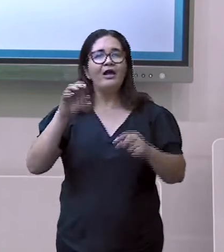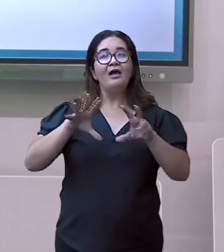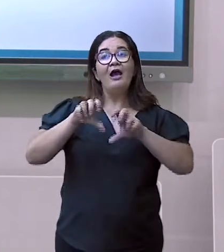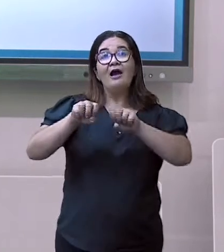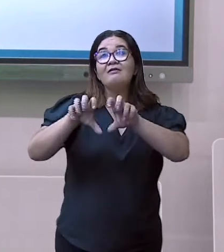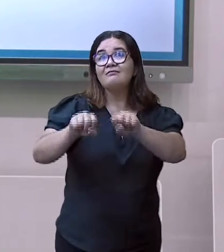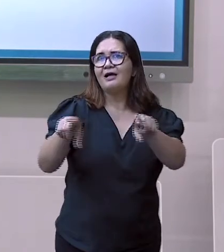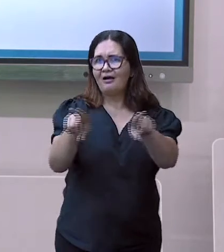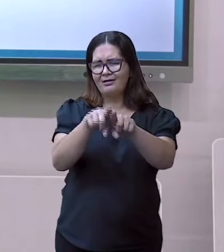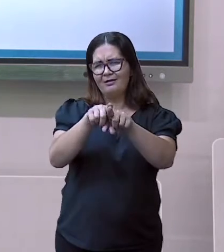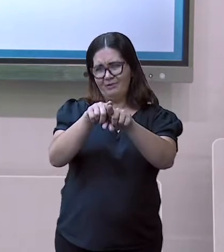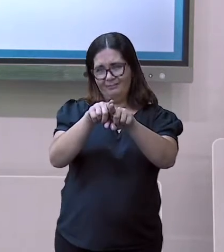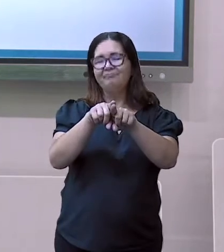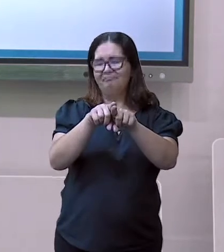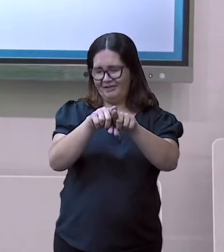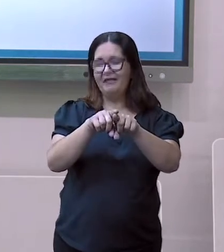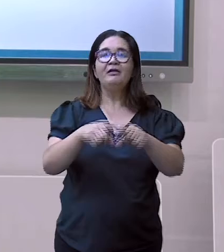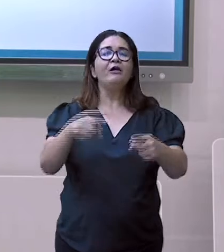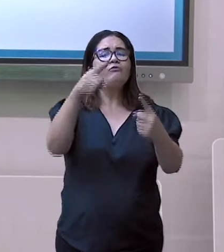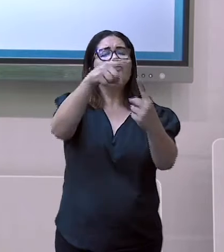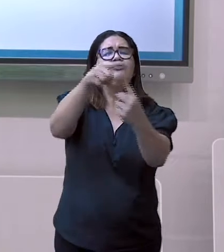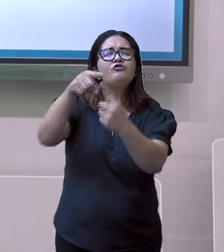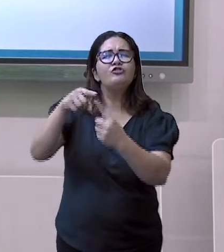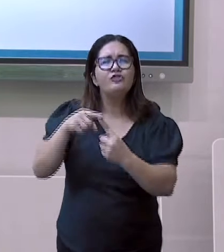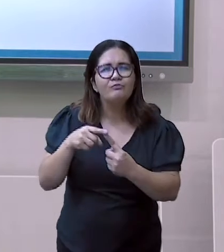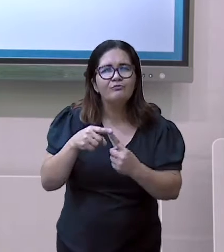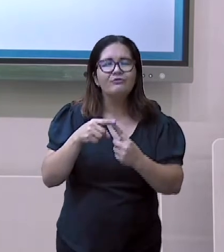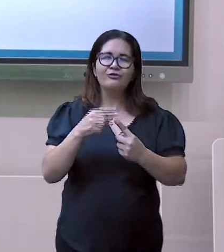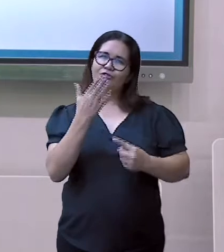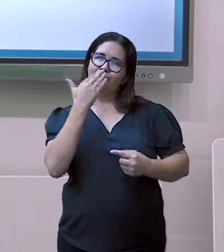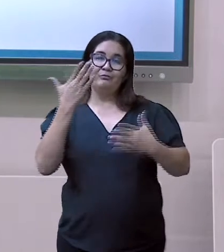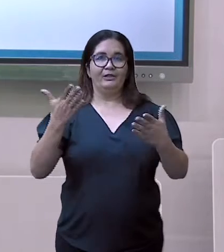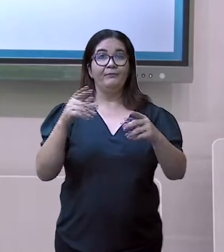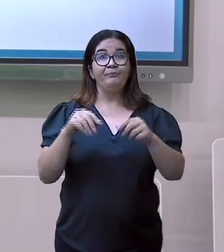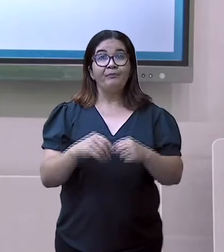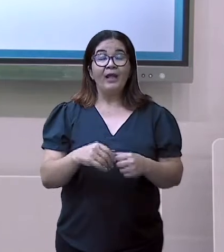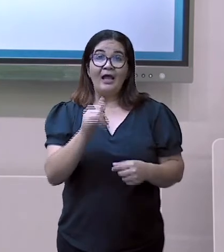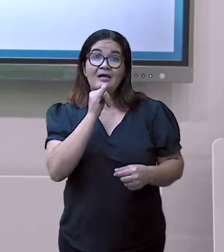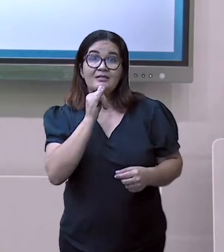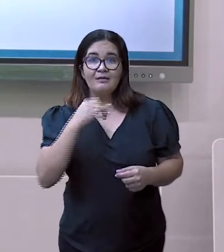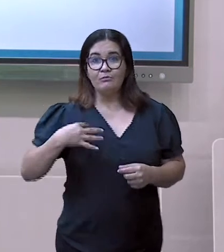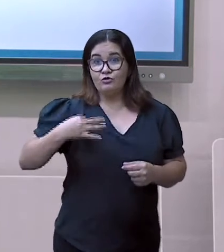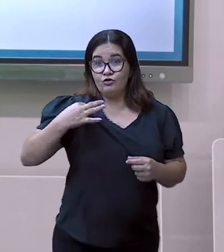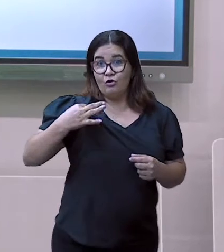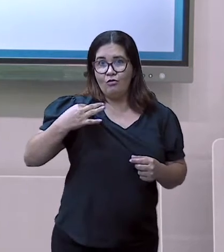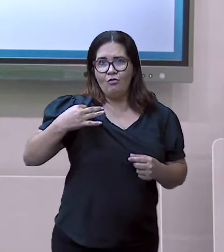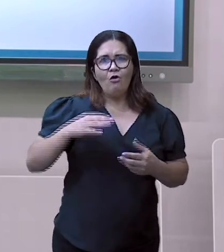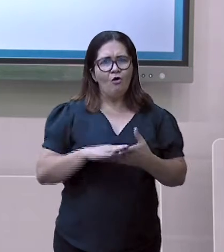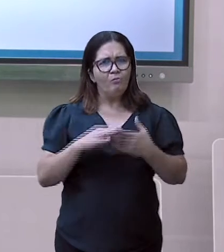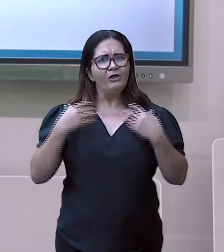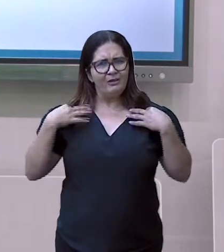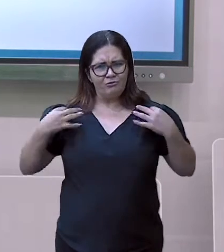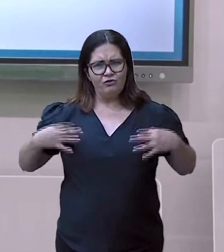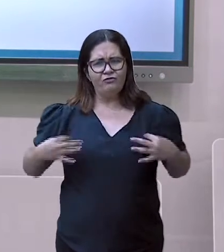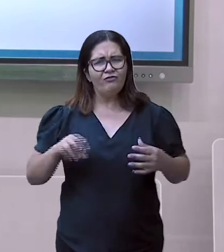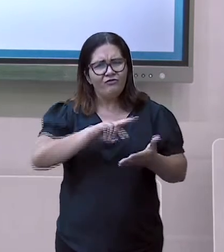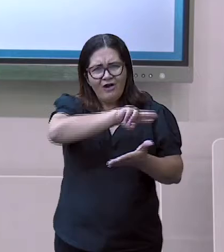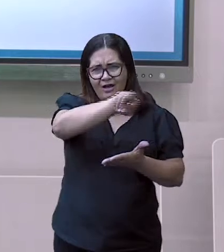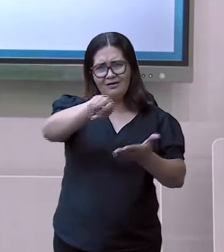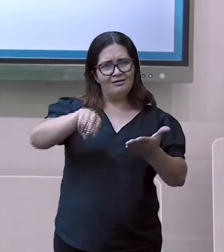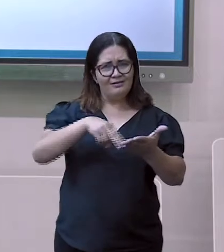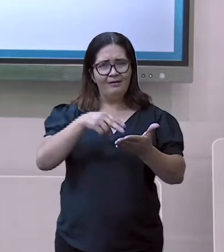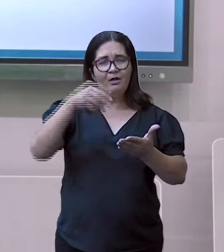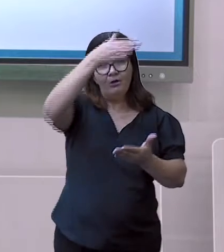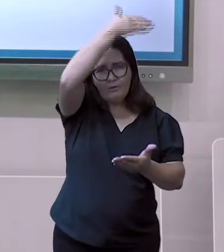dentre algumas outras. Exemplos de roupas, temos bombachas, gibão e